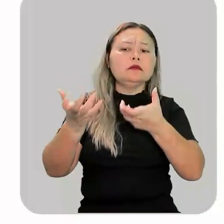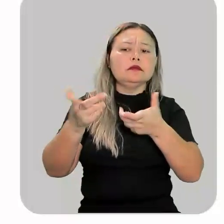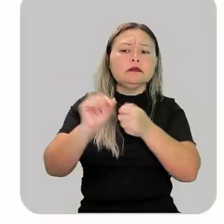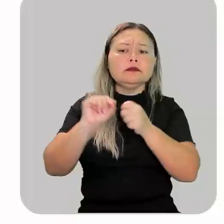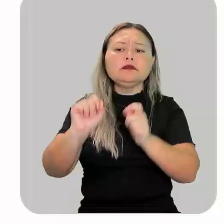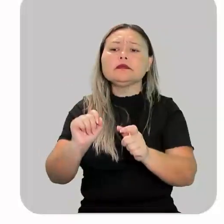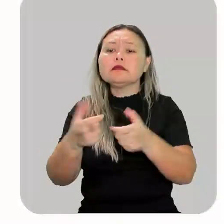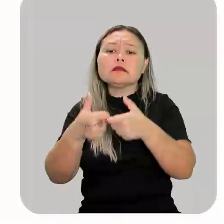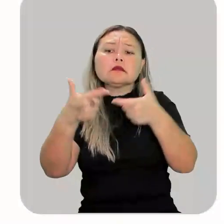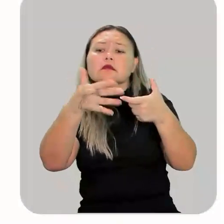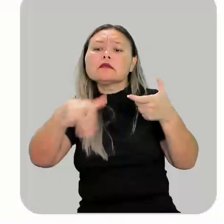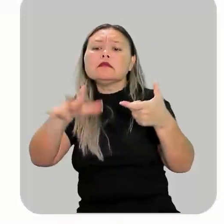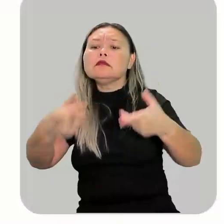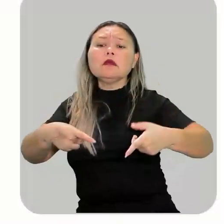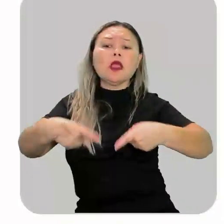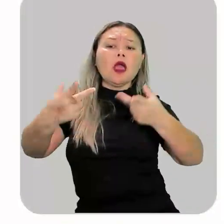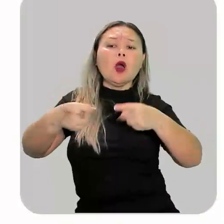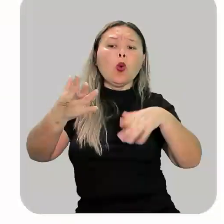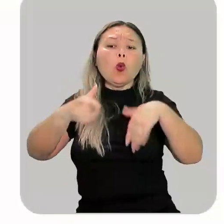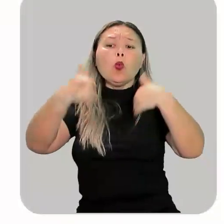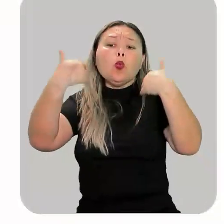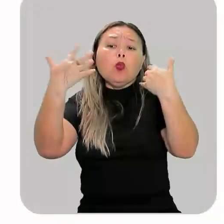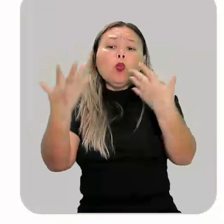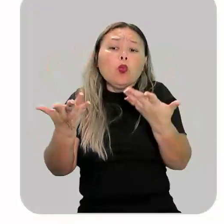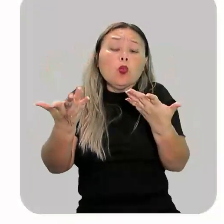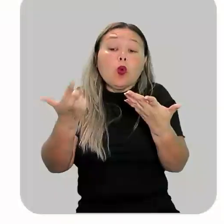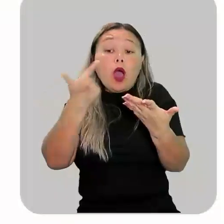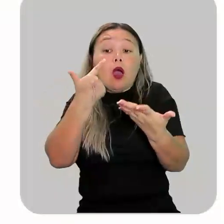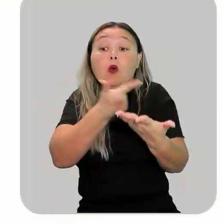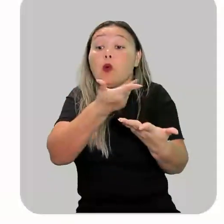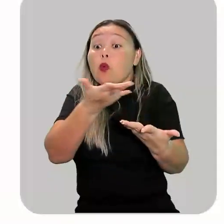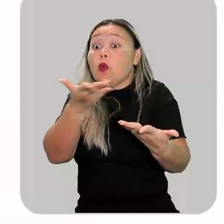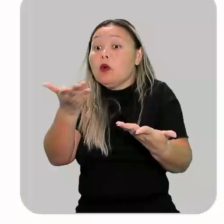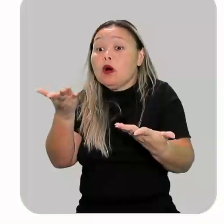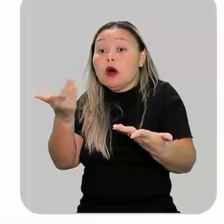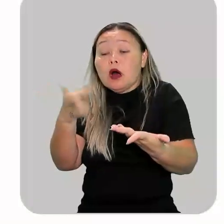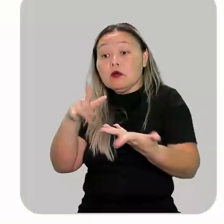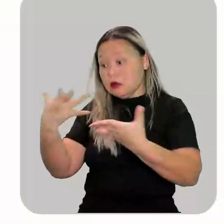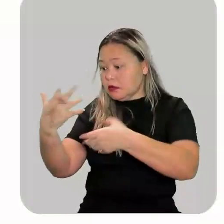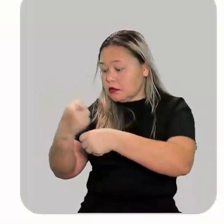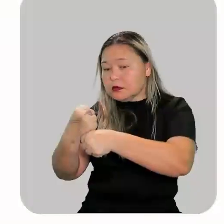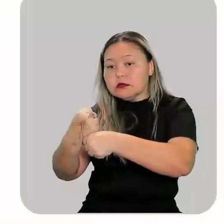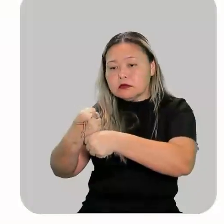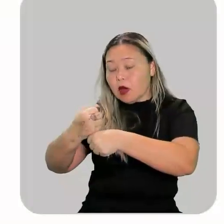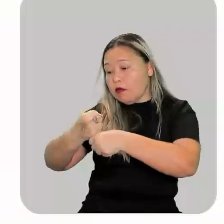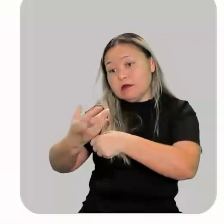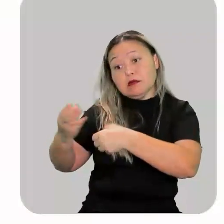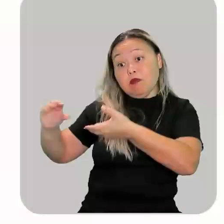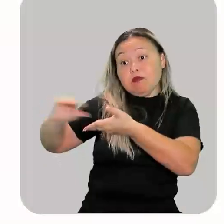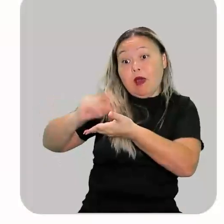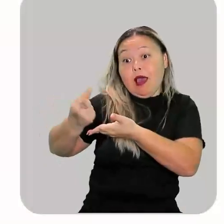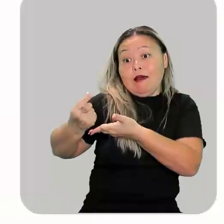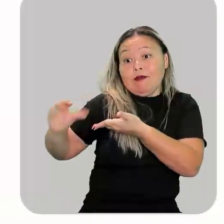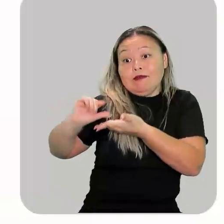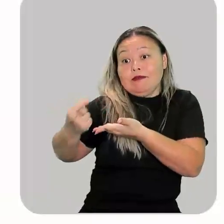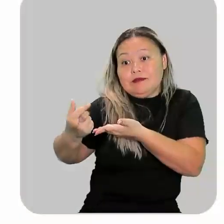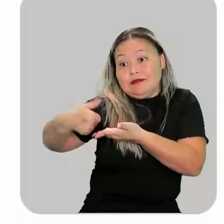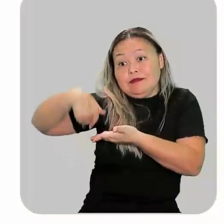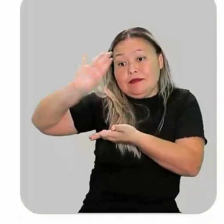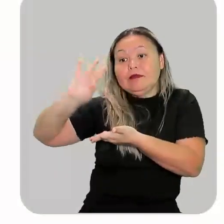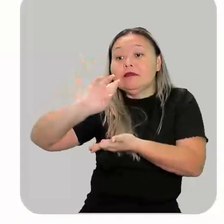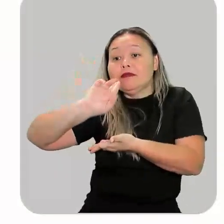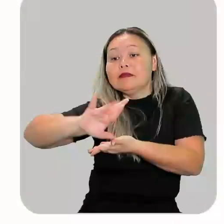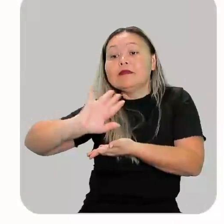A maior arrecadação. Se é maior, provavelmente você vai achar, na hora dos cálculos, o valor maior será a resposta correta,